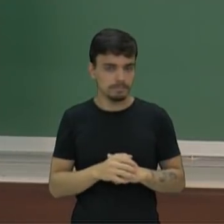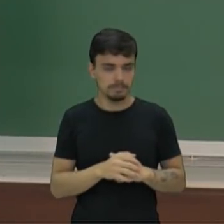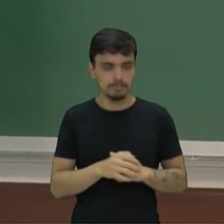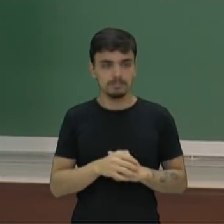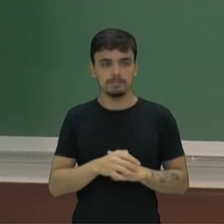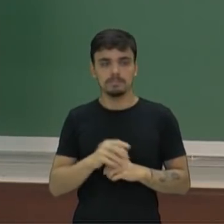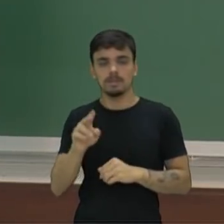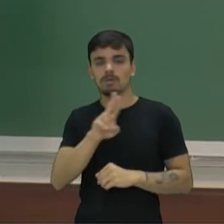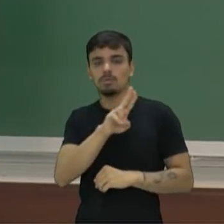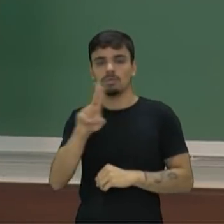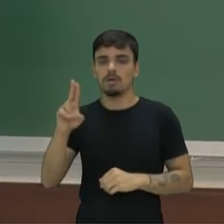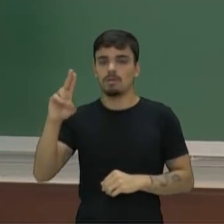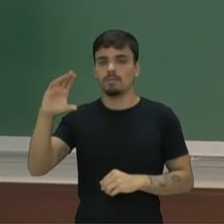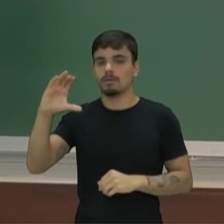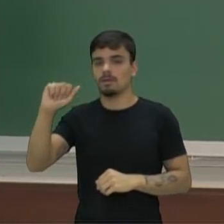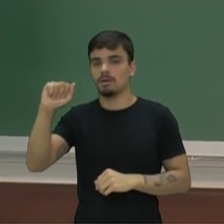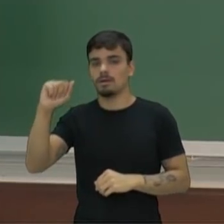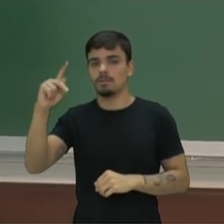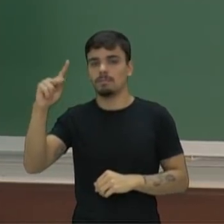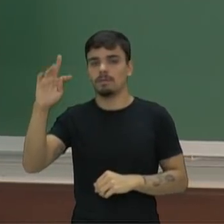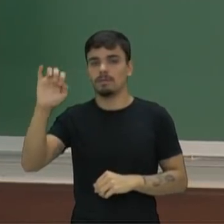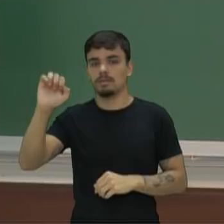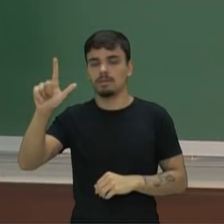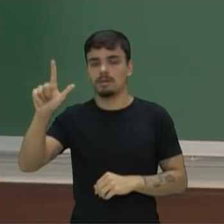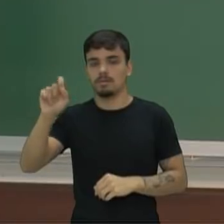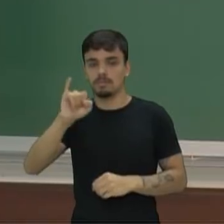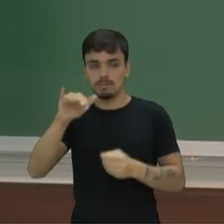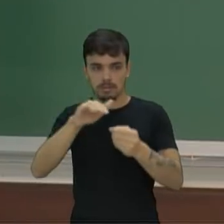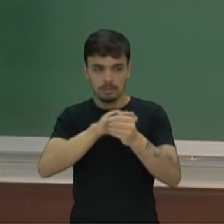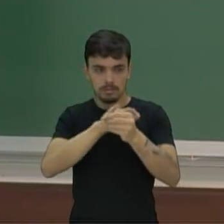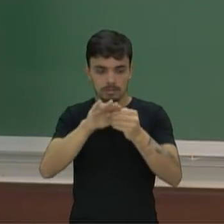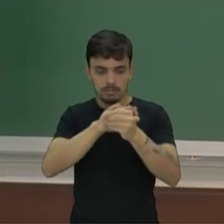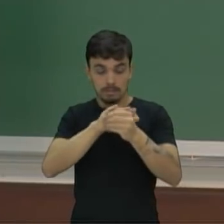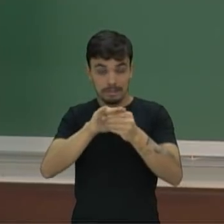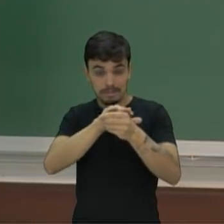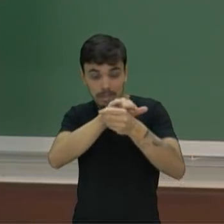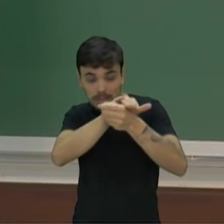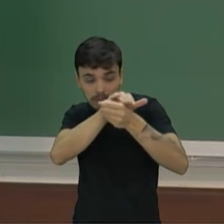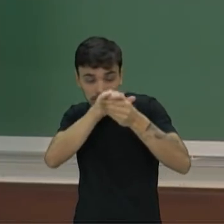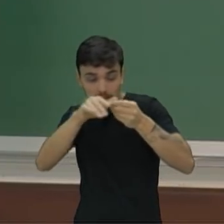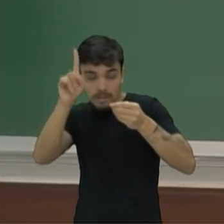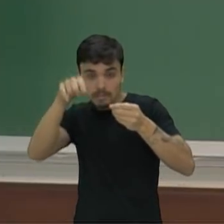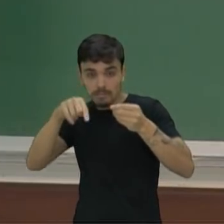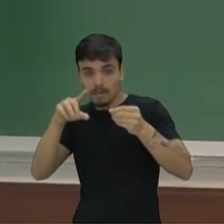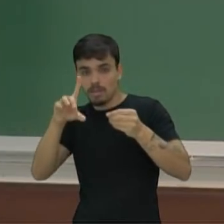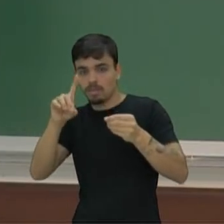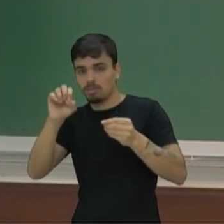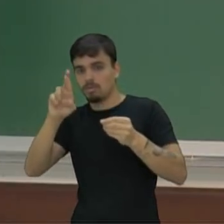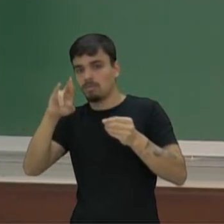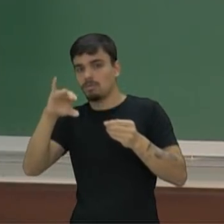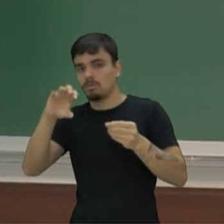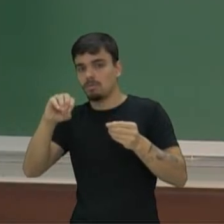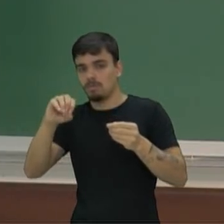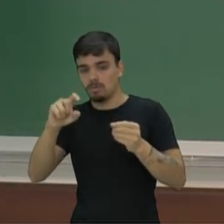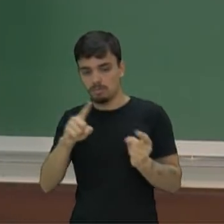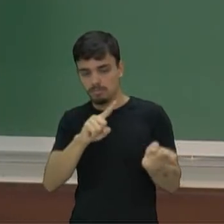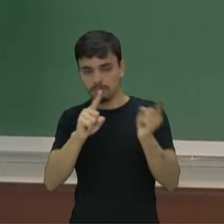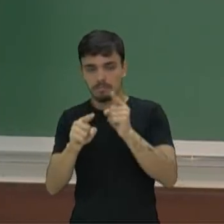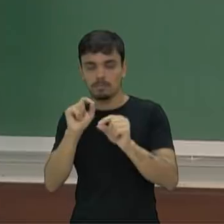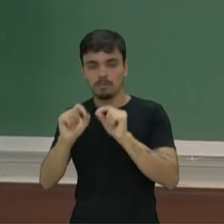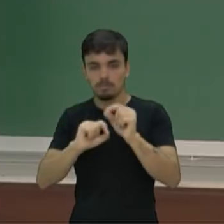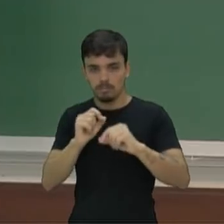edifícios, nós chamamos de capitel. Quando for liso, ele é dórico. Quando o segundo aqui termina